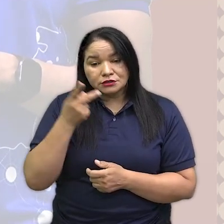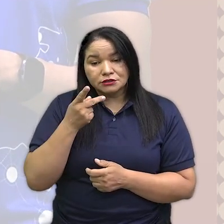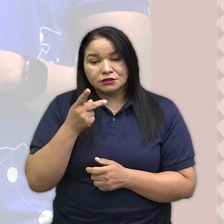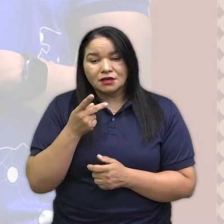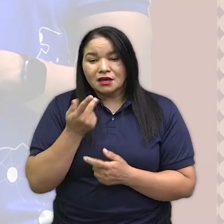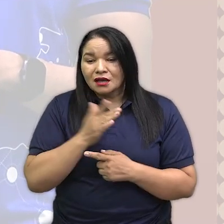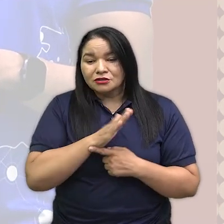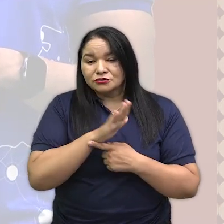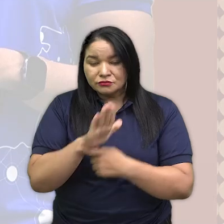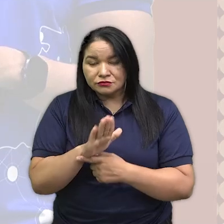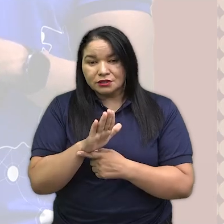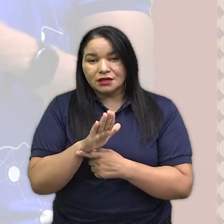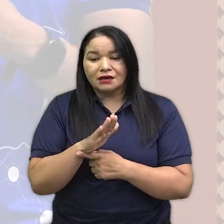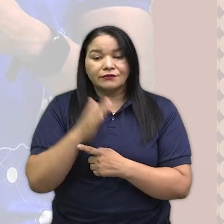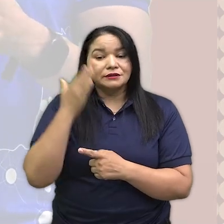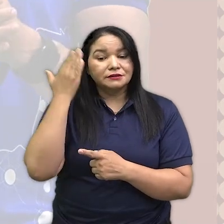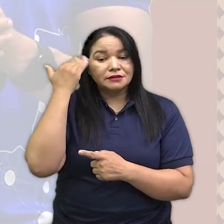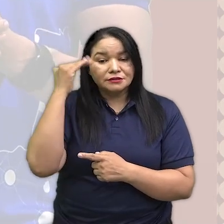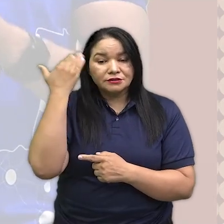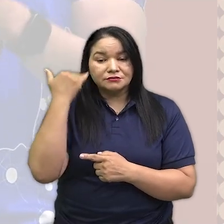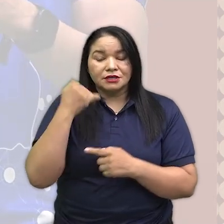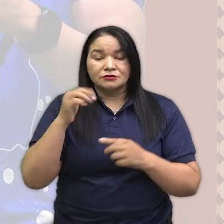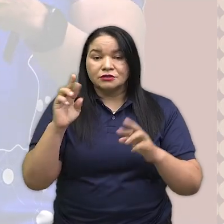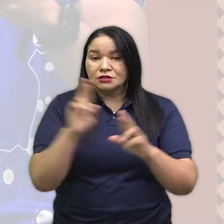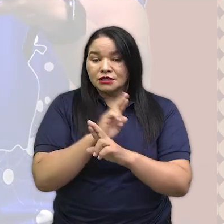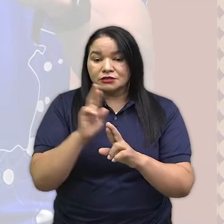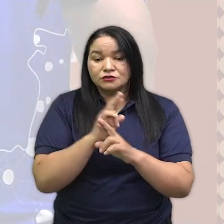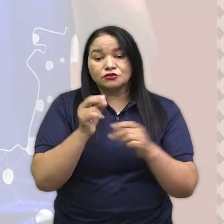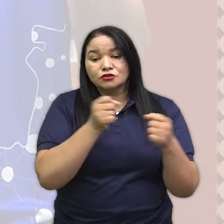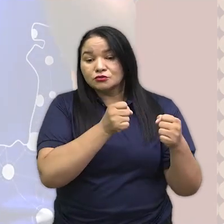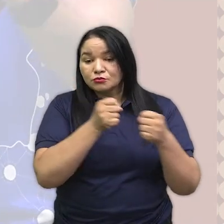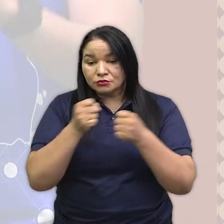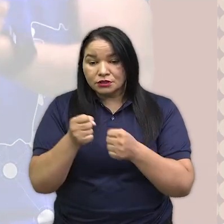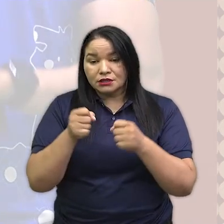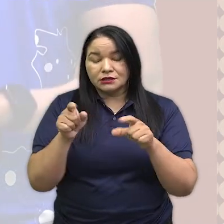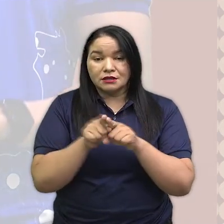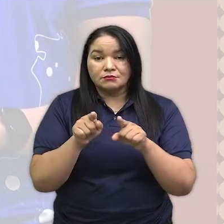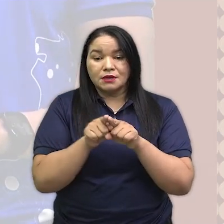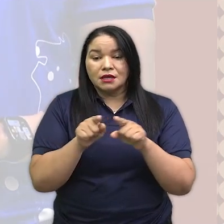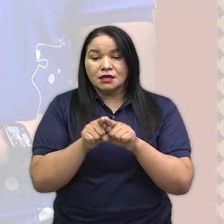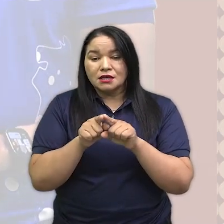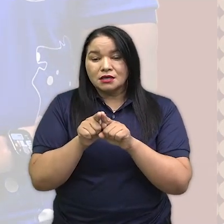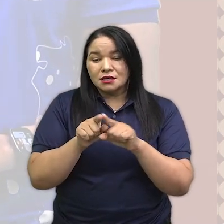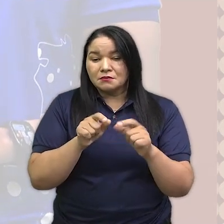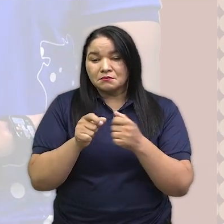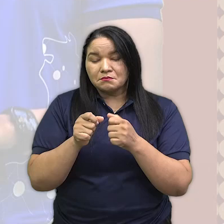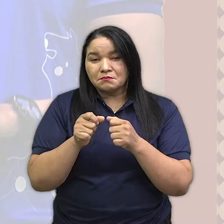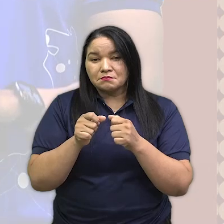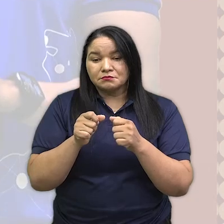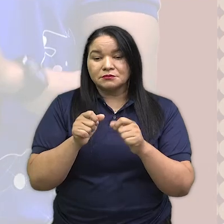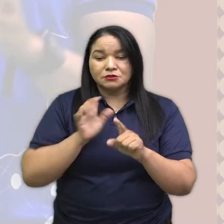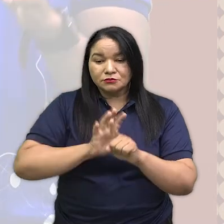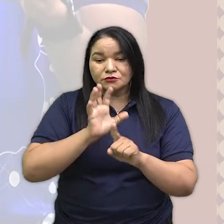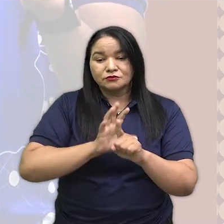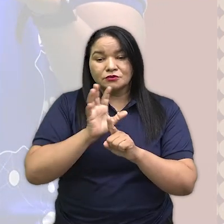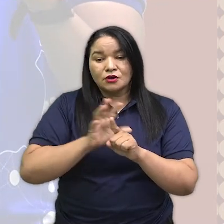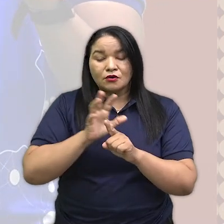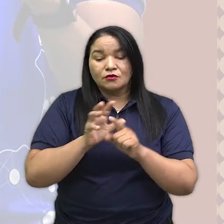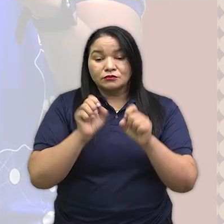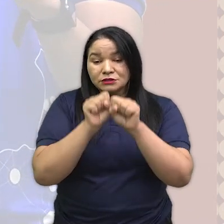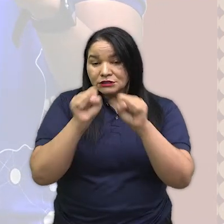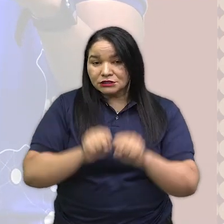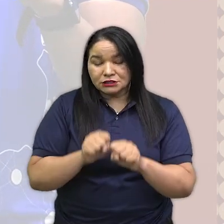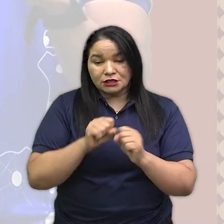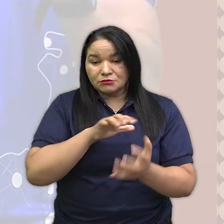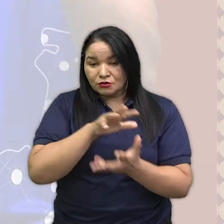em auxiliar na interpretação ali das relações de poder que moldam ali o sistema global como um todo. Então, esses são os